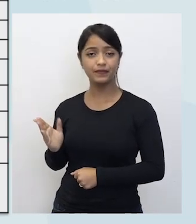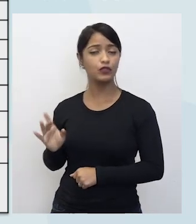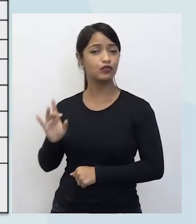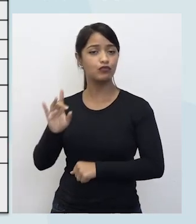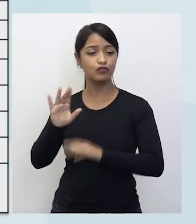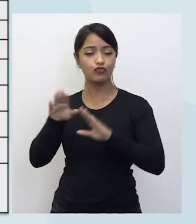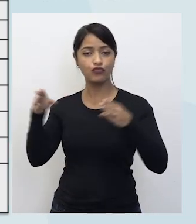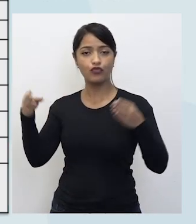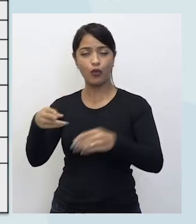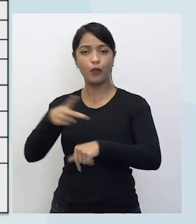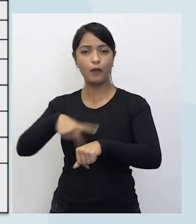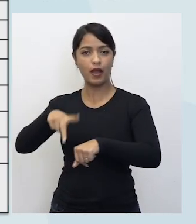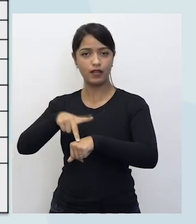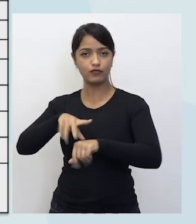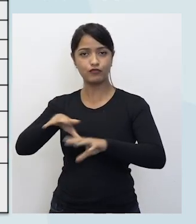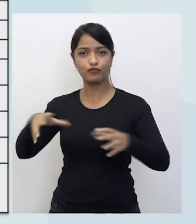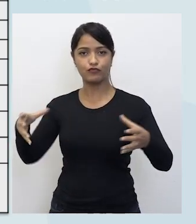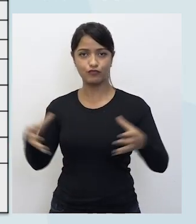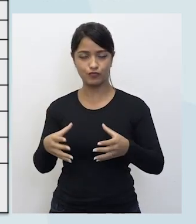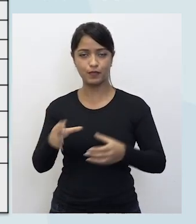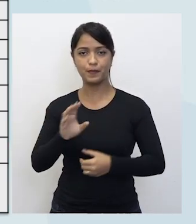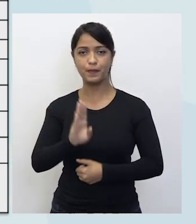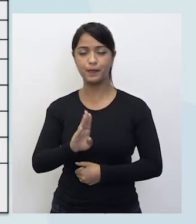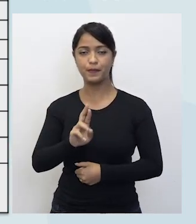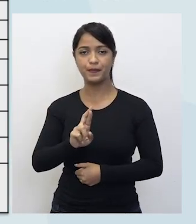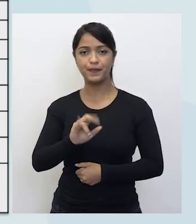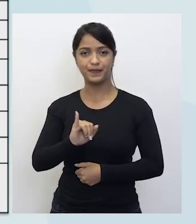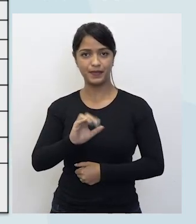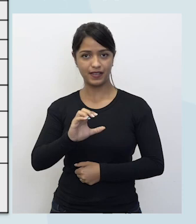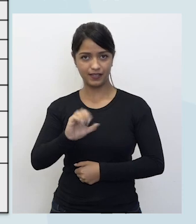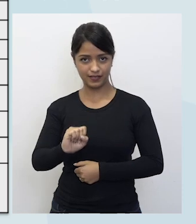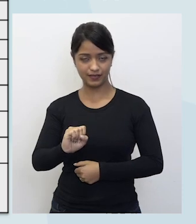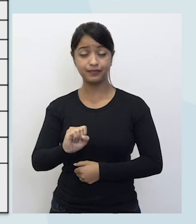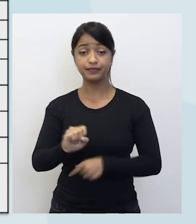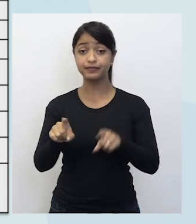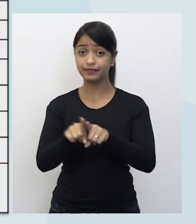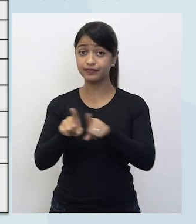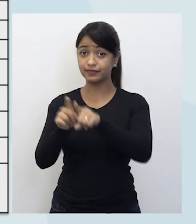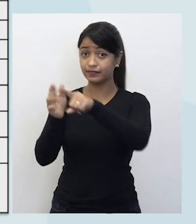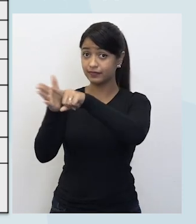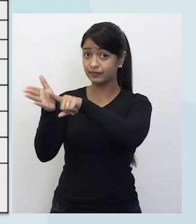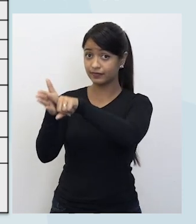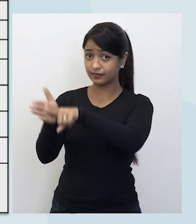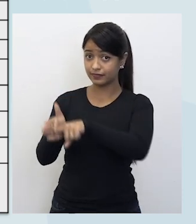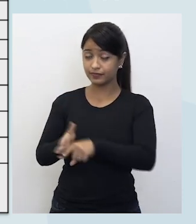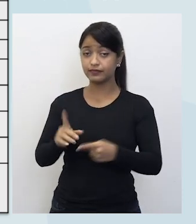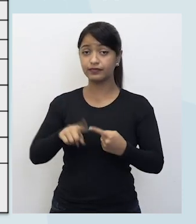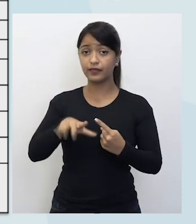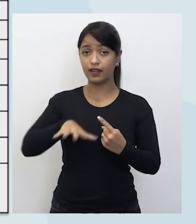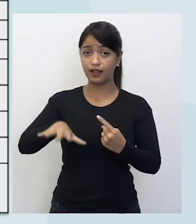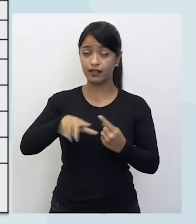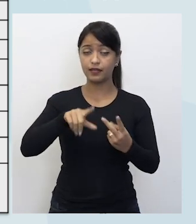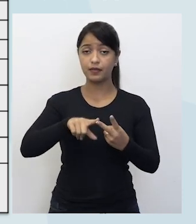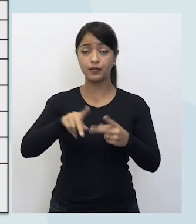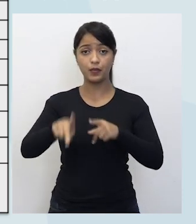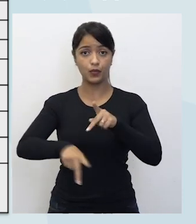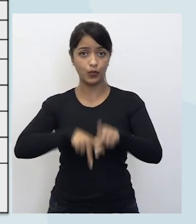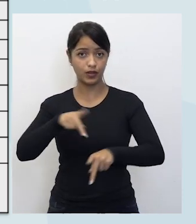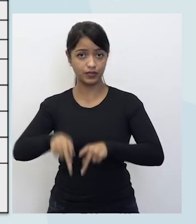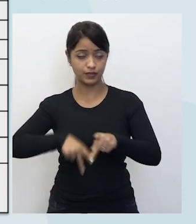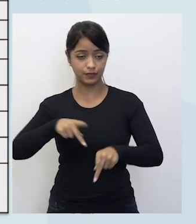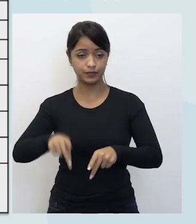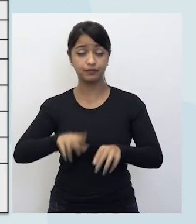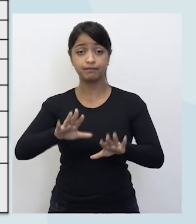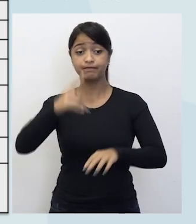que compõem aí os BRICS, e ele faz uma análise também por área, população, né? Só que a gente